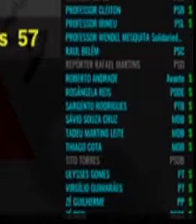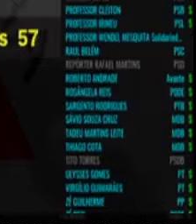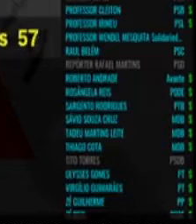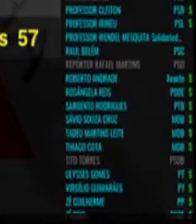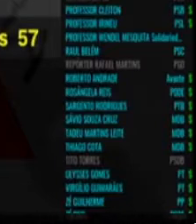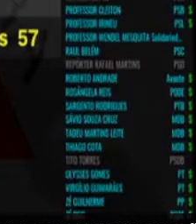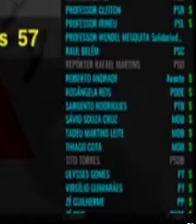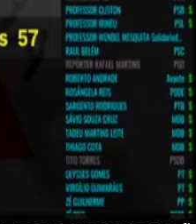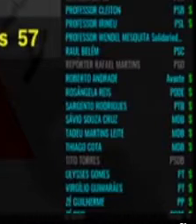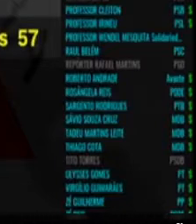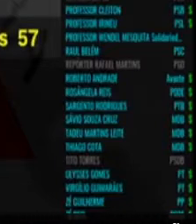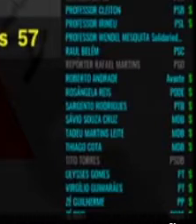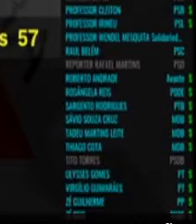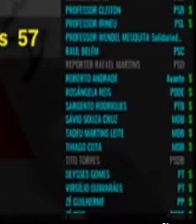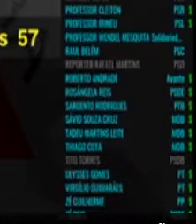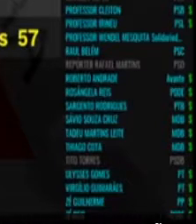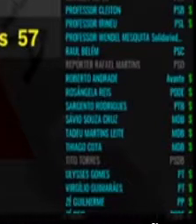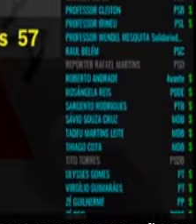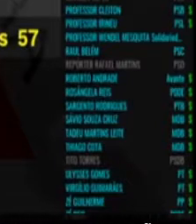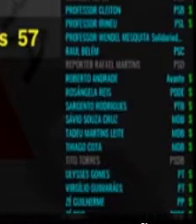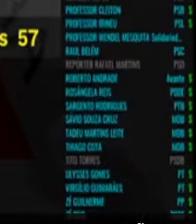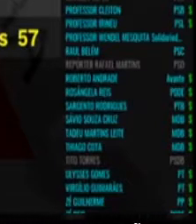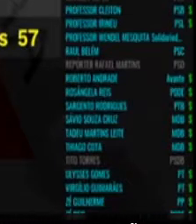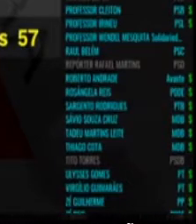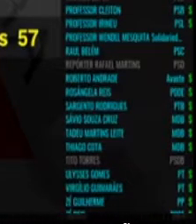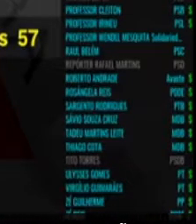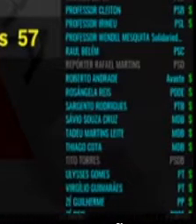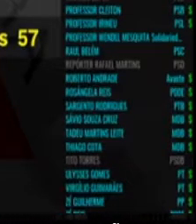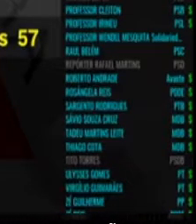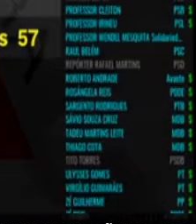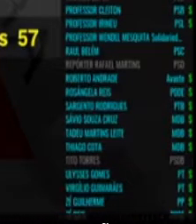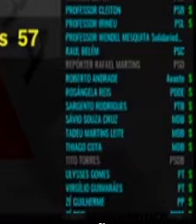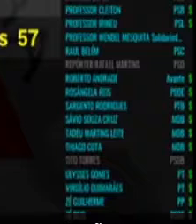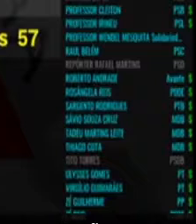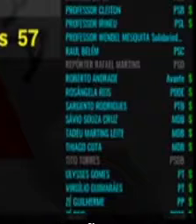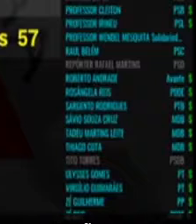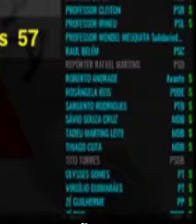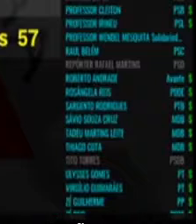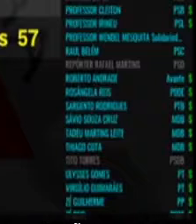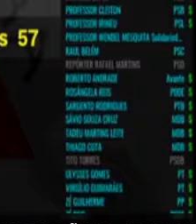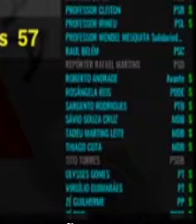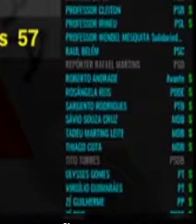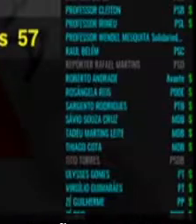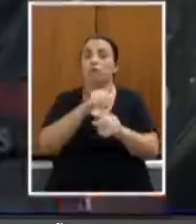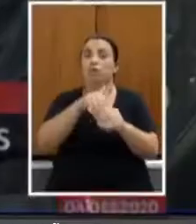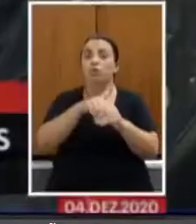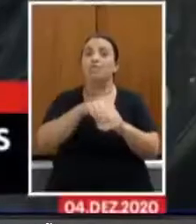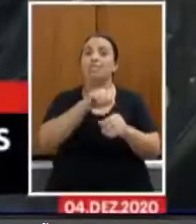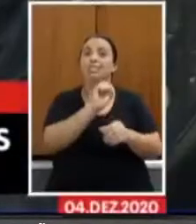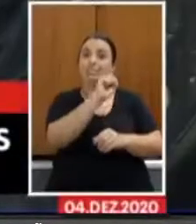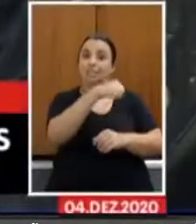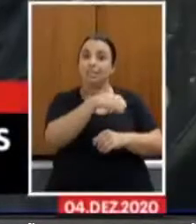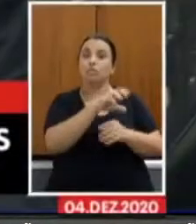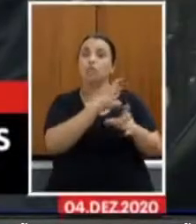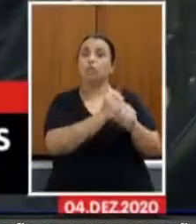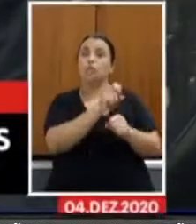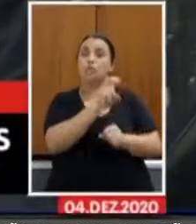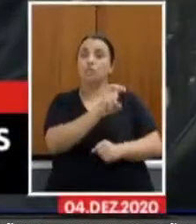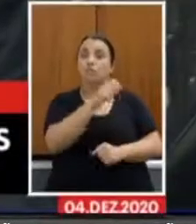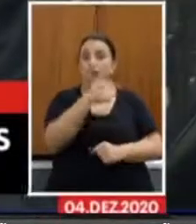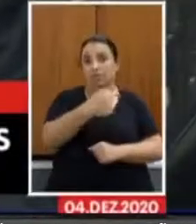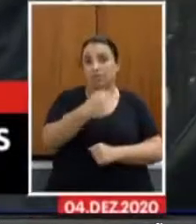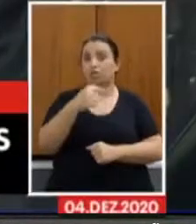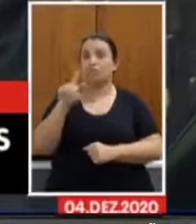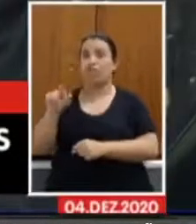A presidência vai informar o resultado. Votaram sim 57, senhoras e senhores deputados. Não